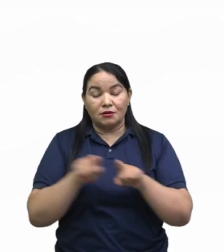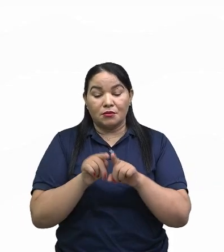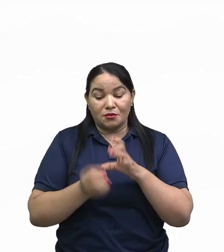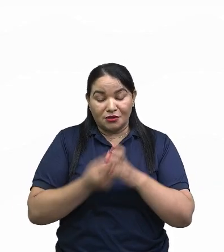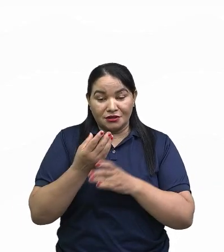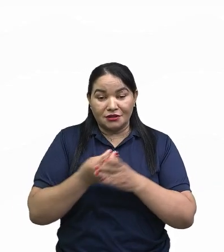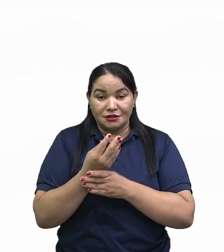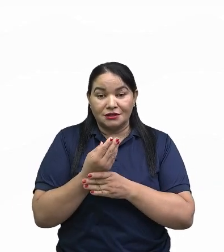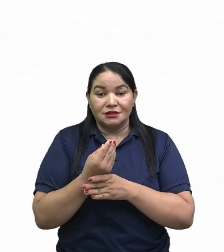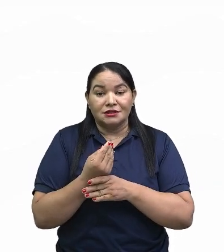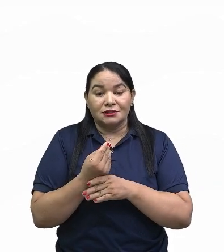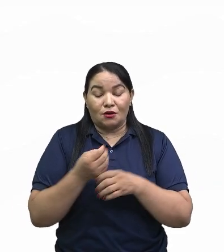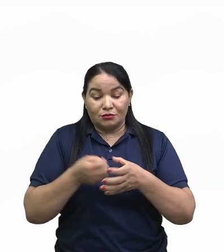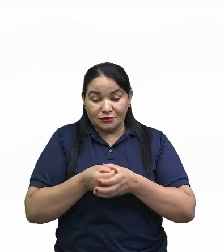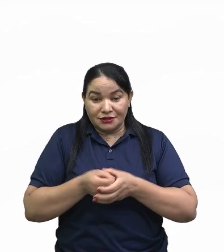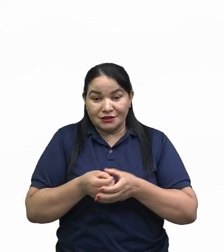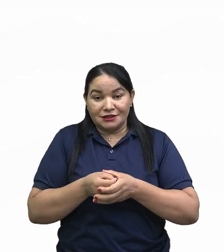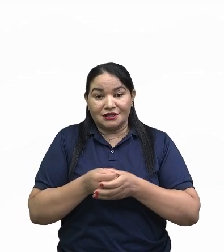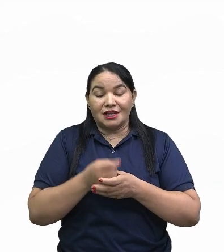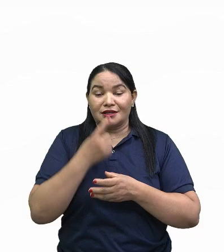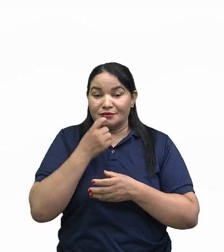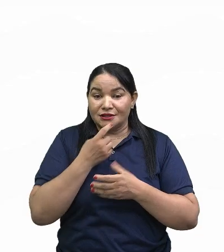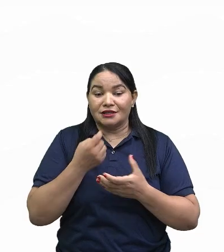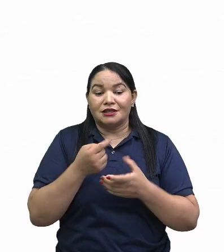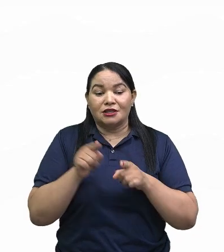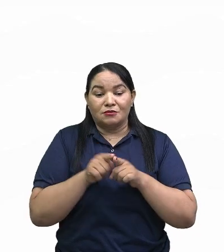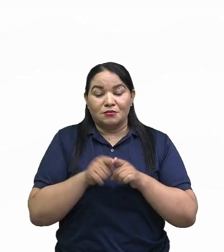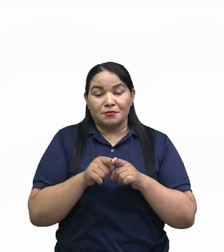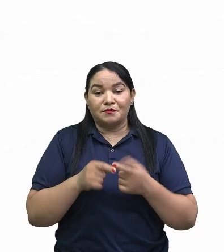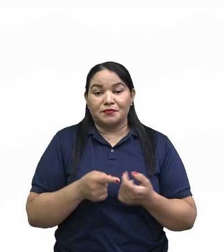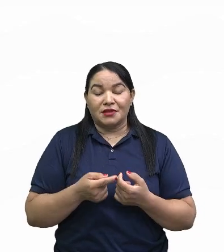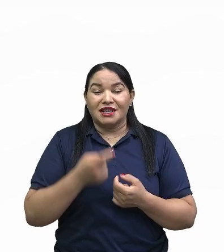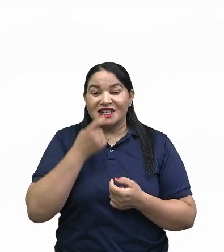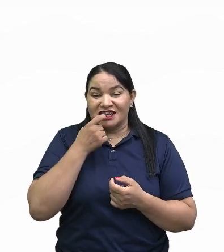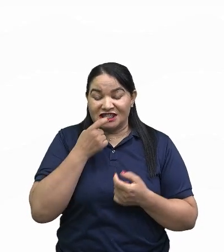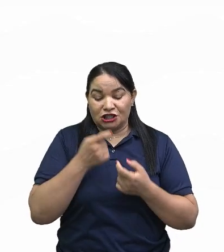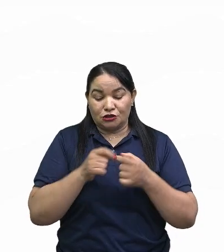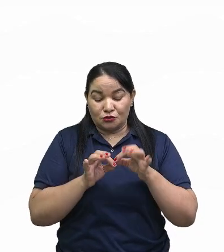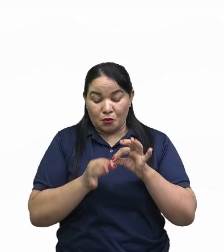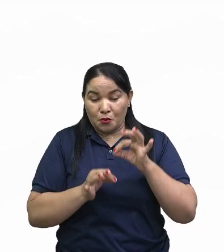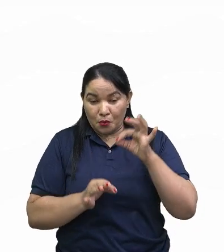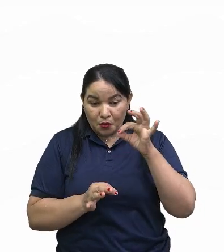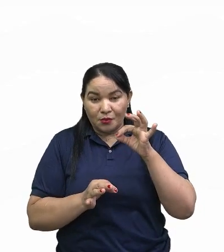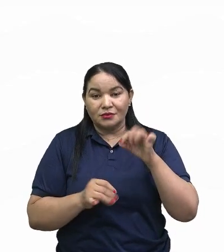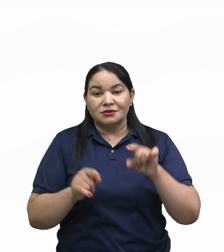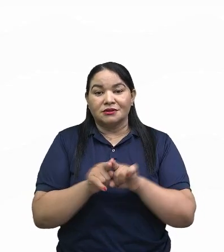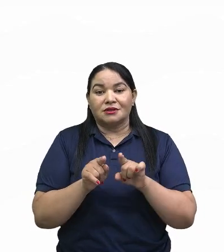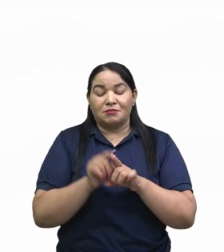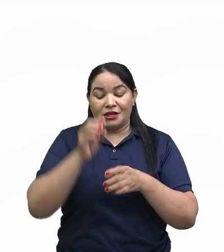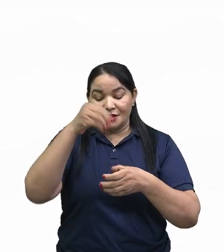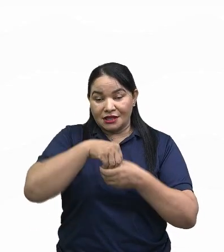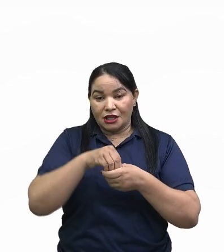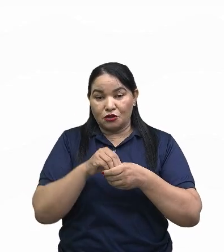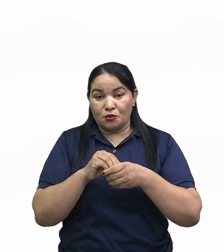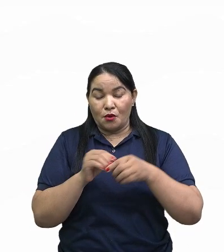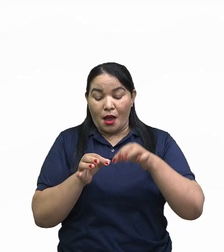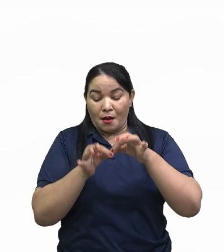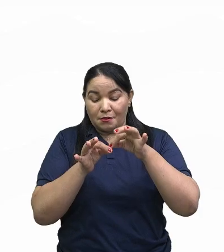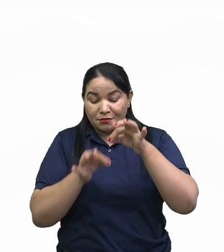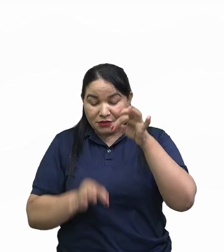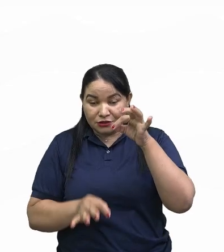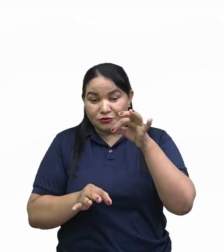sanguíneas na medula óssea, né? Esses ossos mais longos apresentam a medula óssea e nessa medula óssea